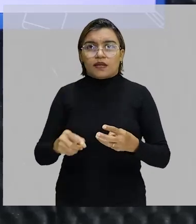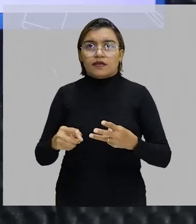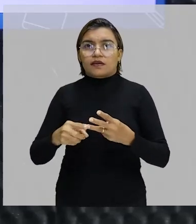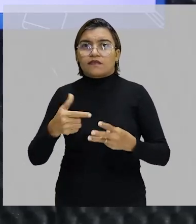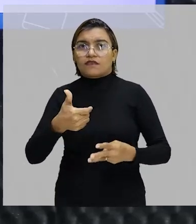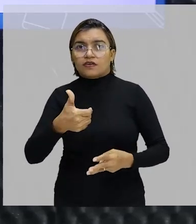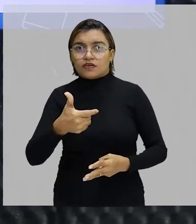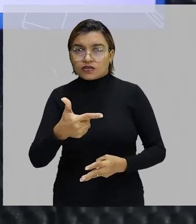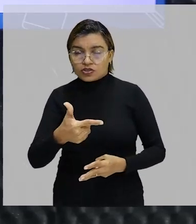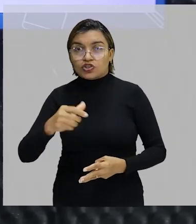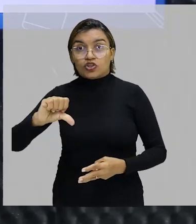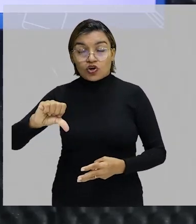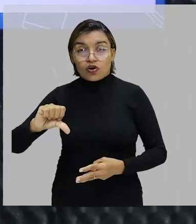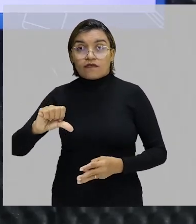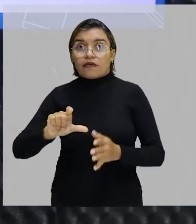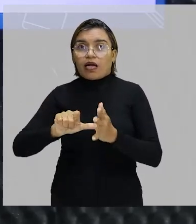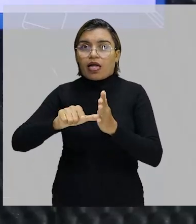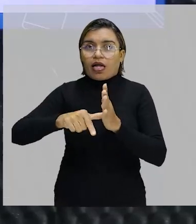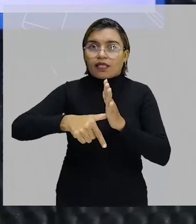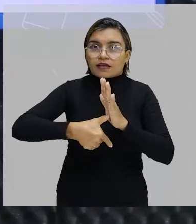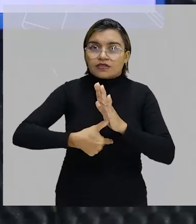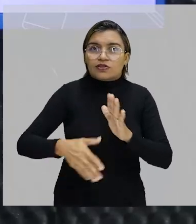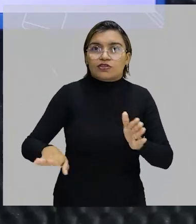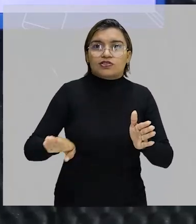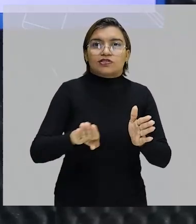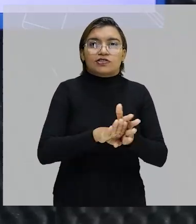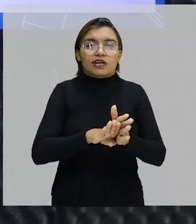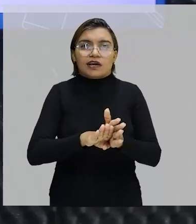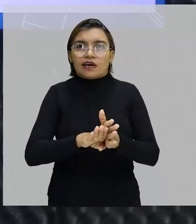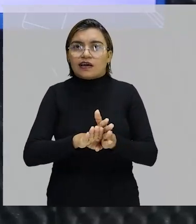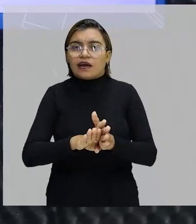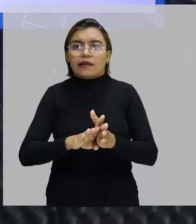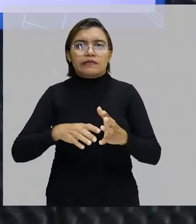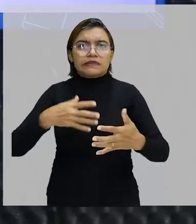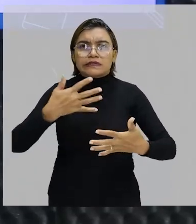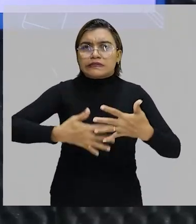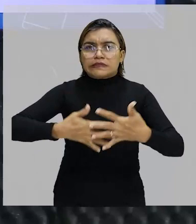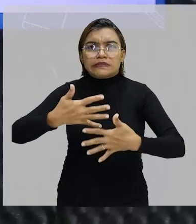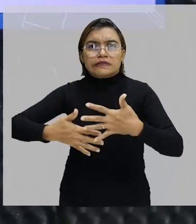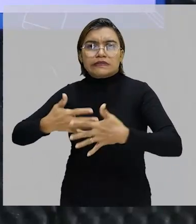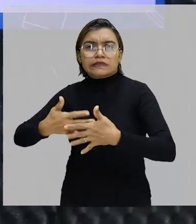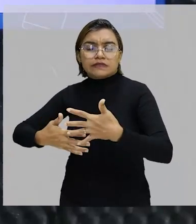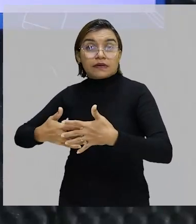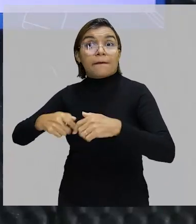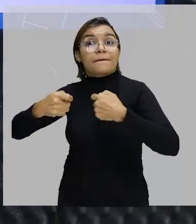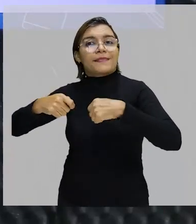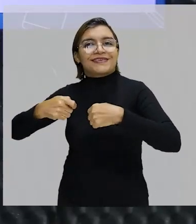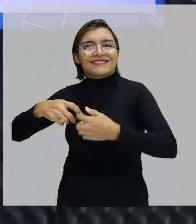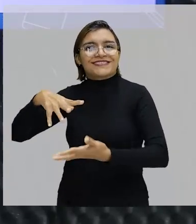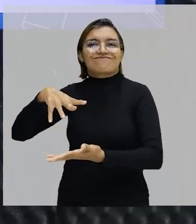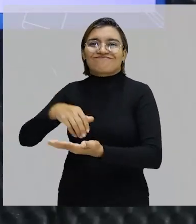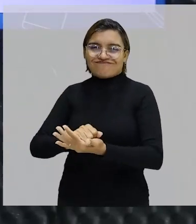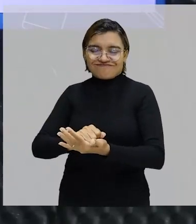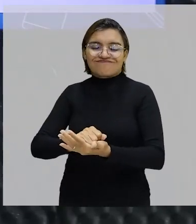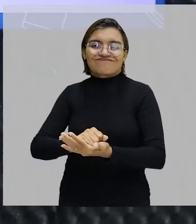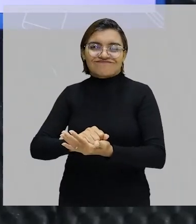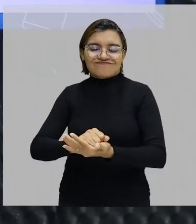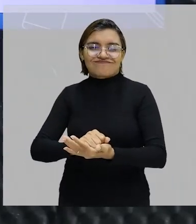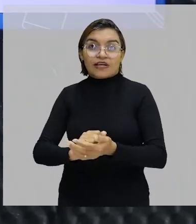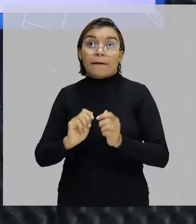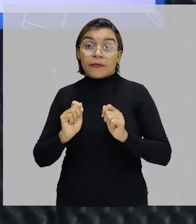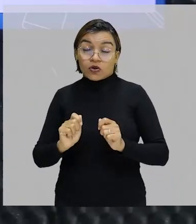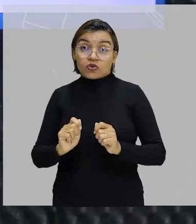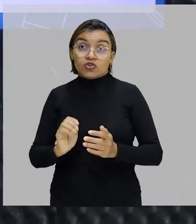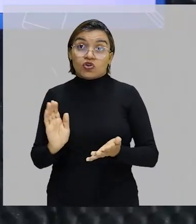reunião, chegaram atrasados, tumultuando a reunião. Exemplo, tem que estar registrado, tá bom? Ela pode ser lida no final